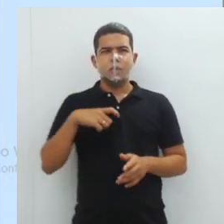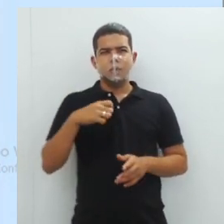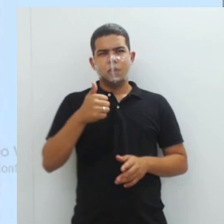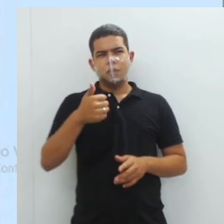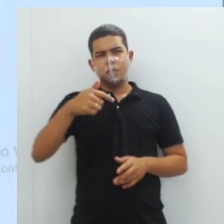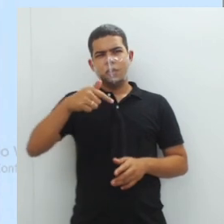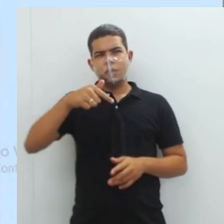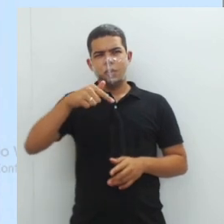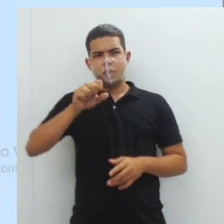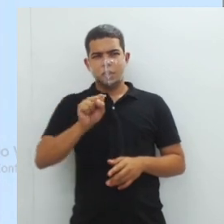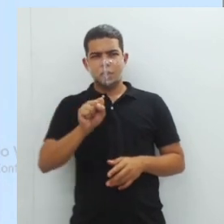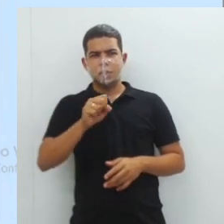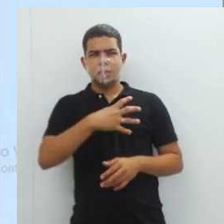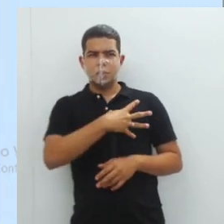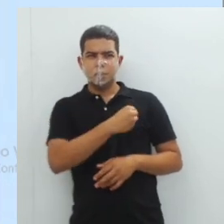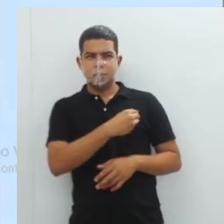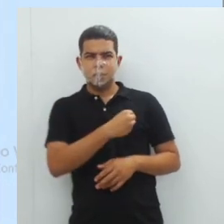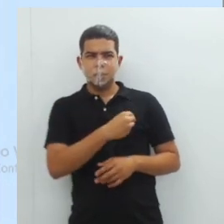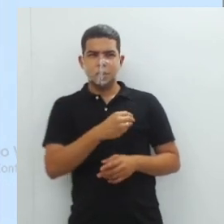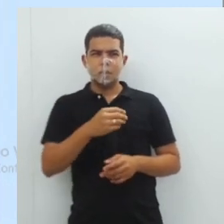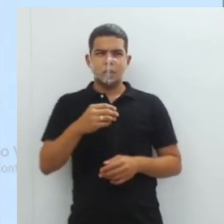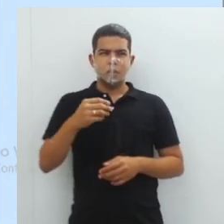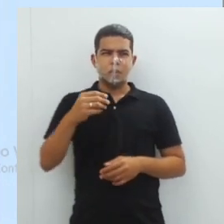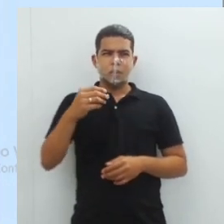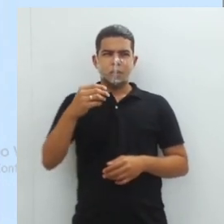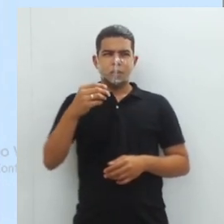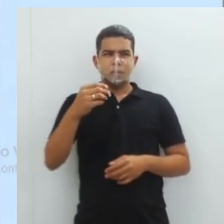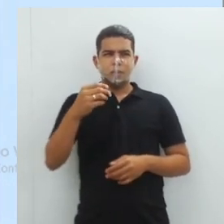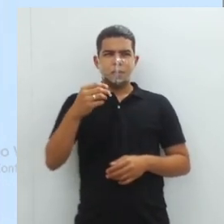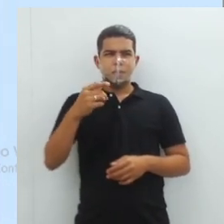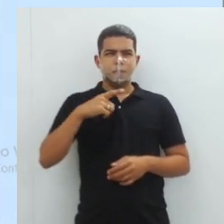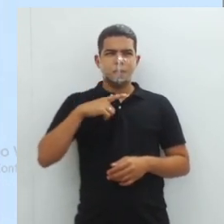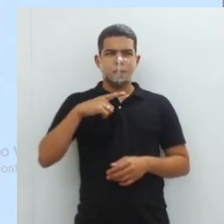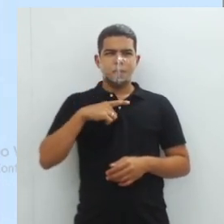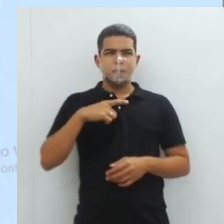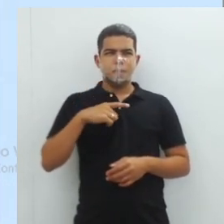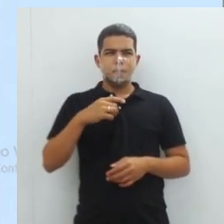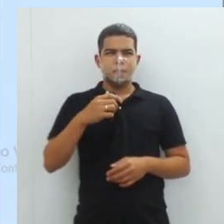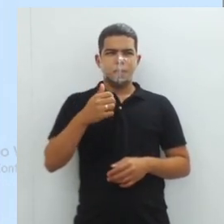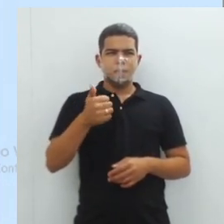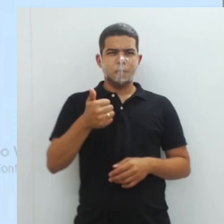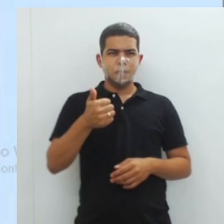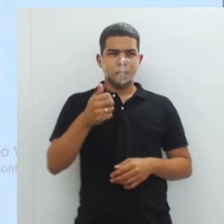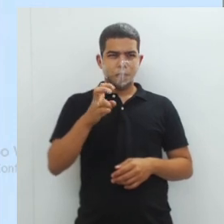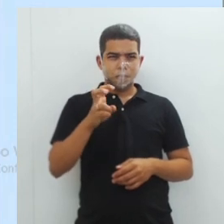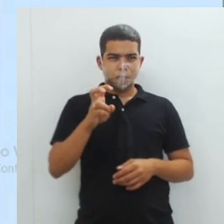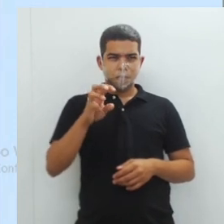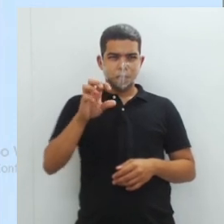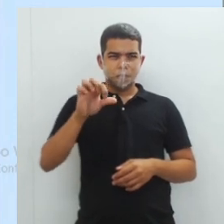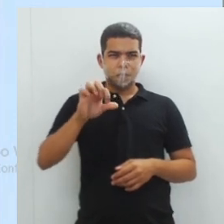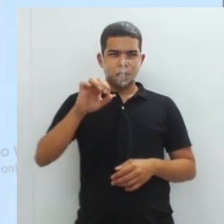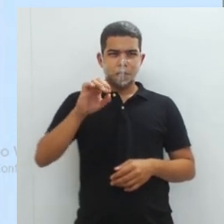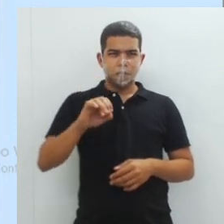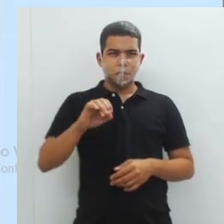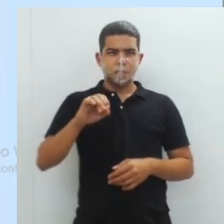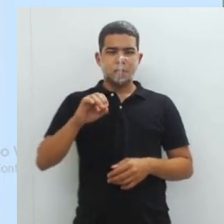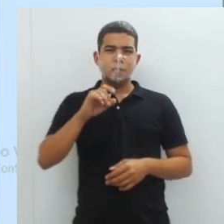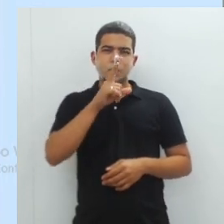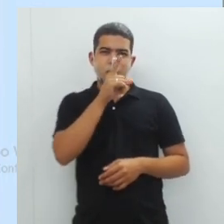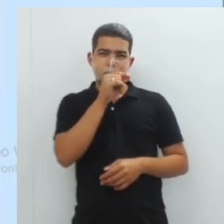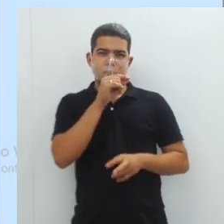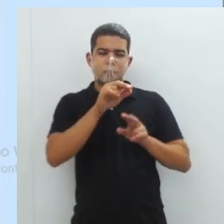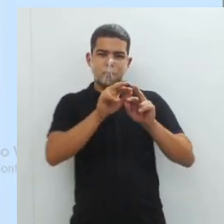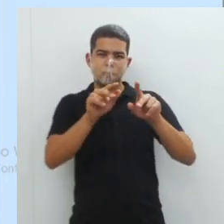mamíferos, 590 de aves, 160 de répteis, 51 de anfíbios e 240 espécies de peixes.